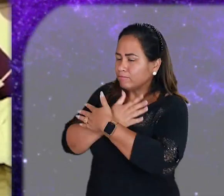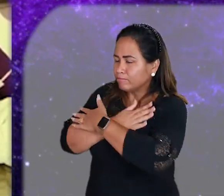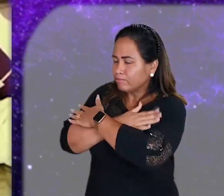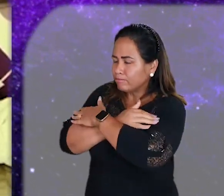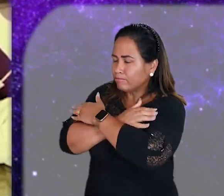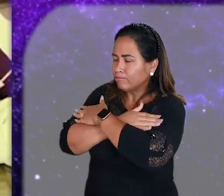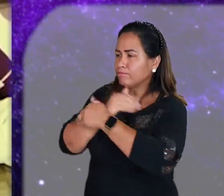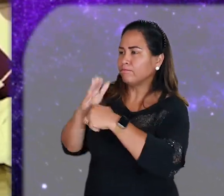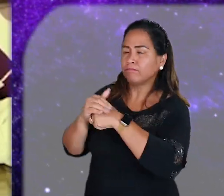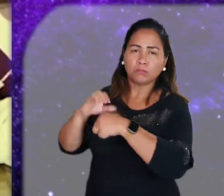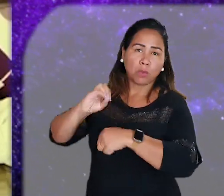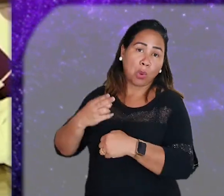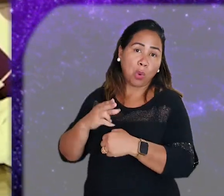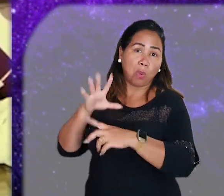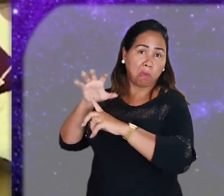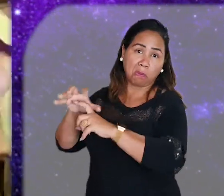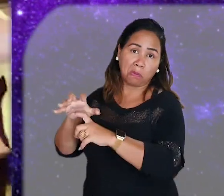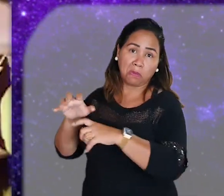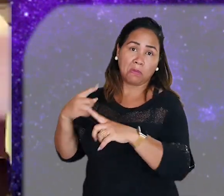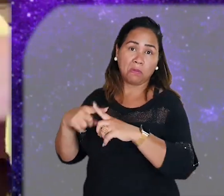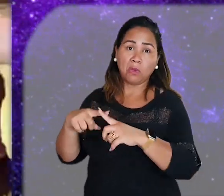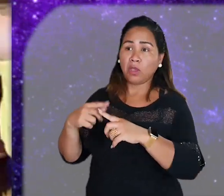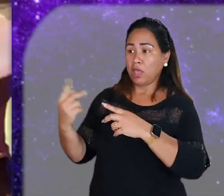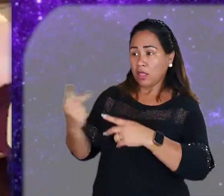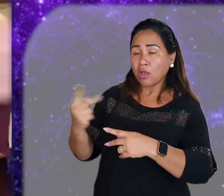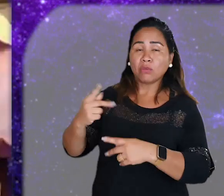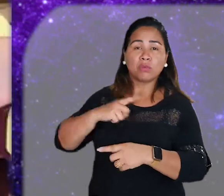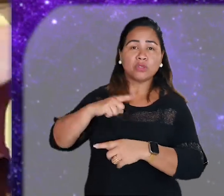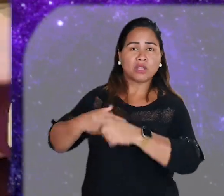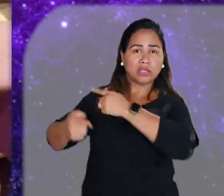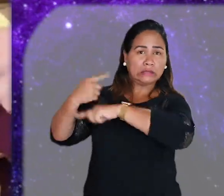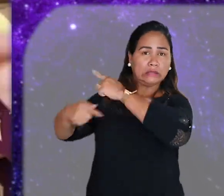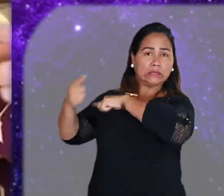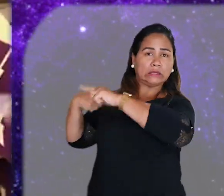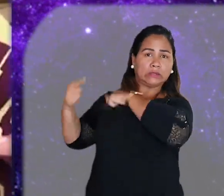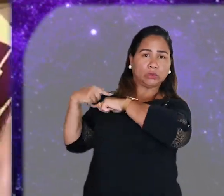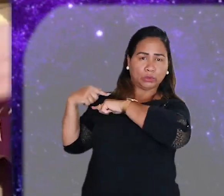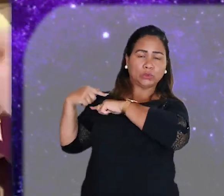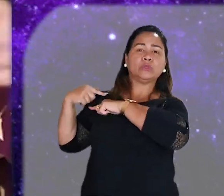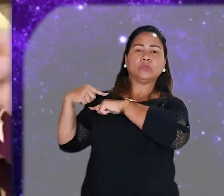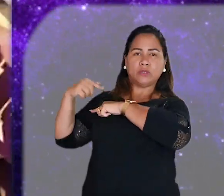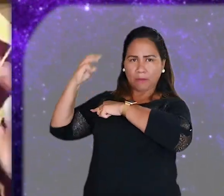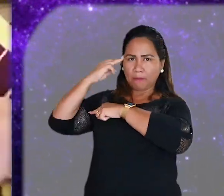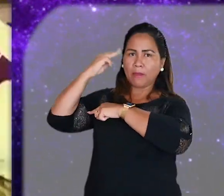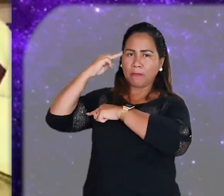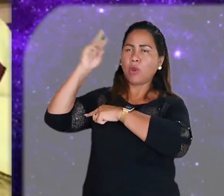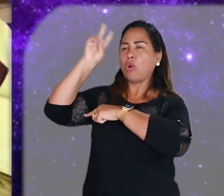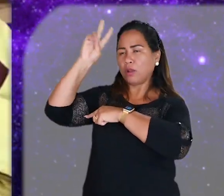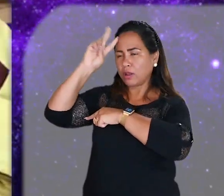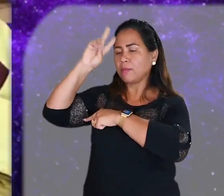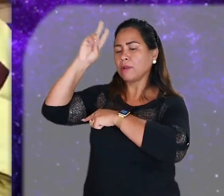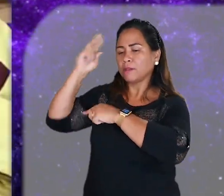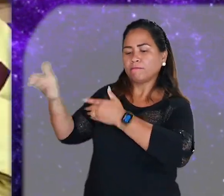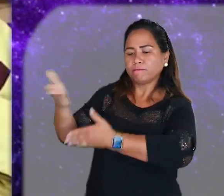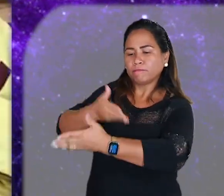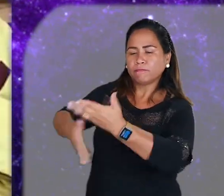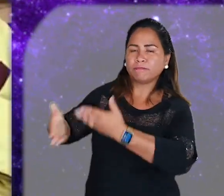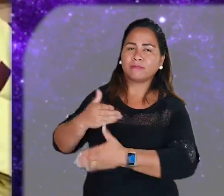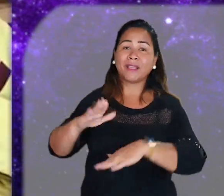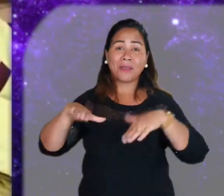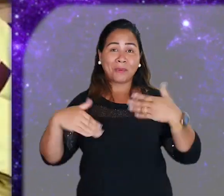eu que me entristeço porque entre nós existem memórias que estão sendo compartilhadas que estão gerando essa situação